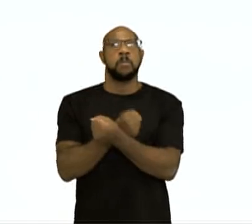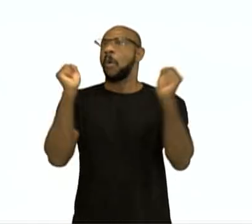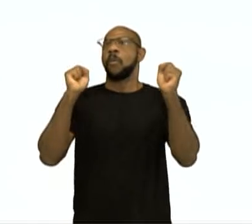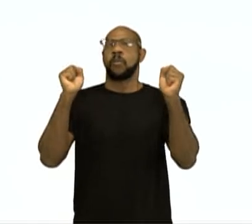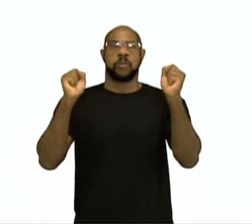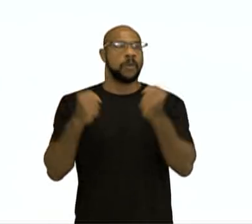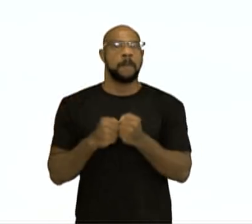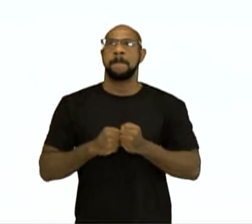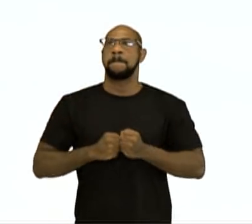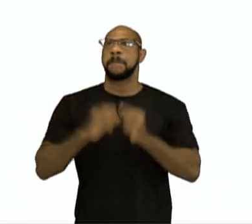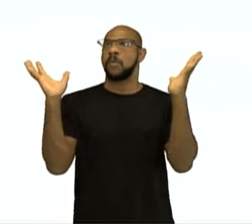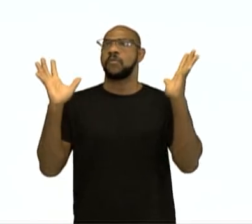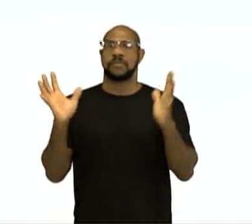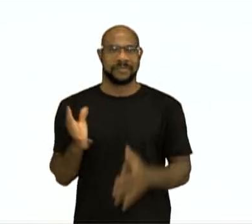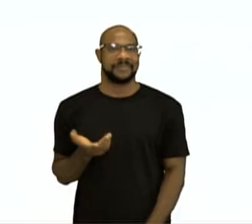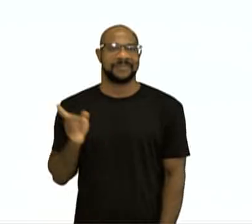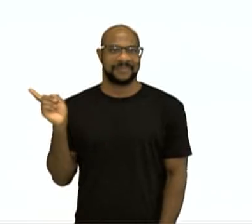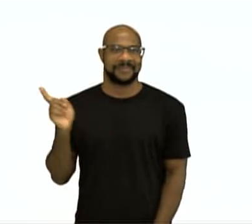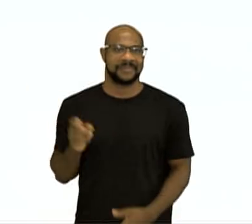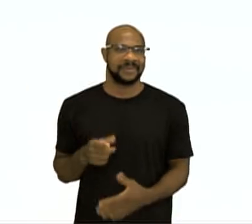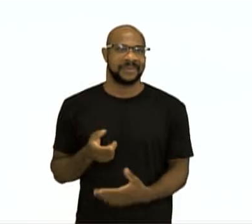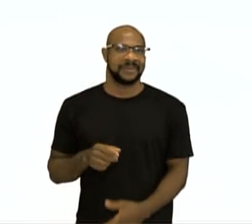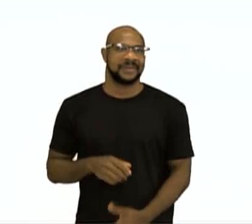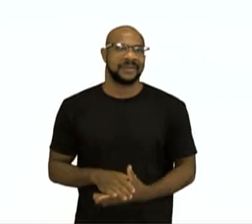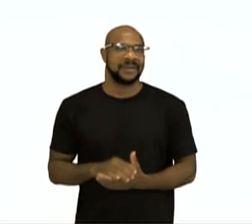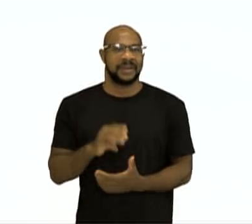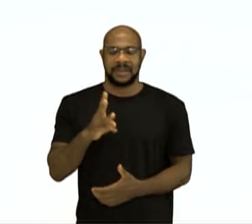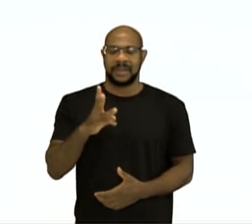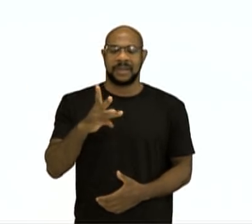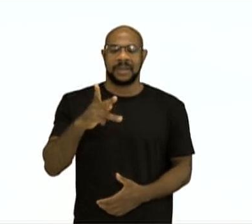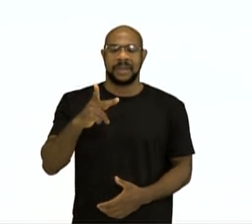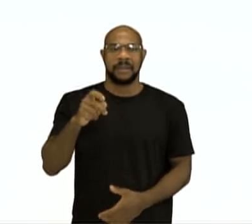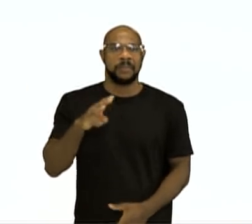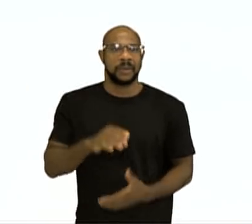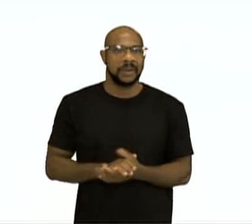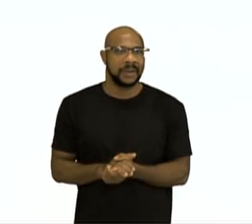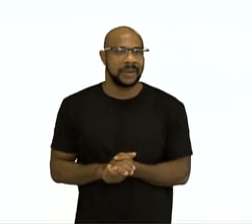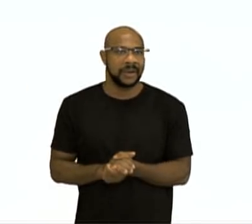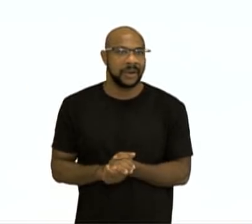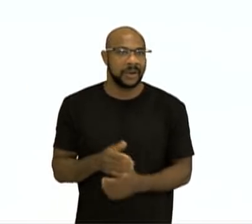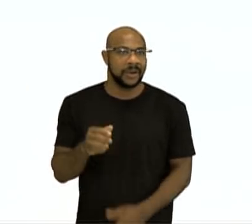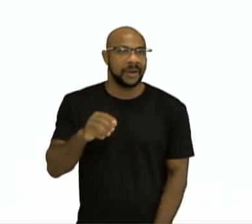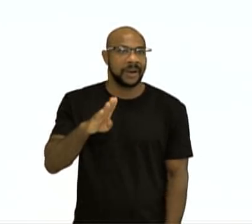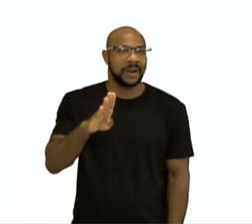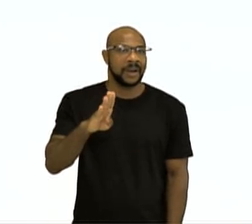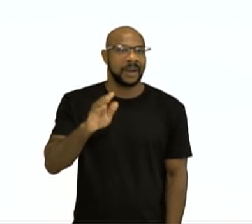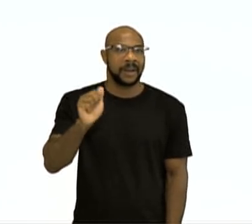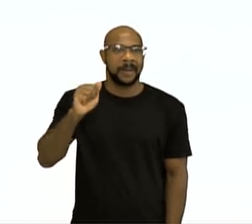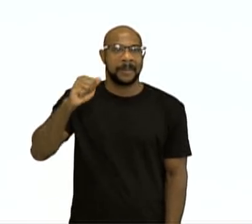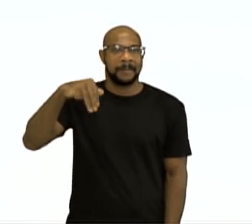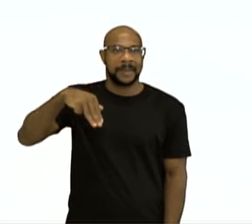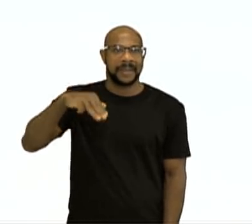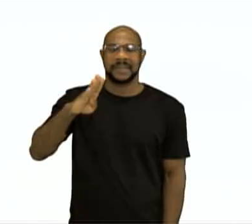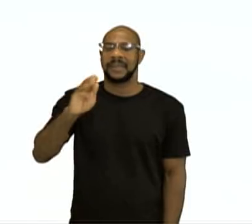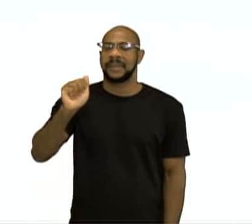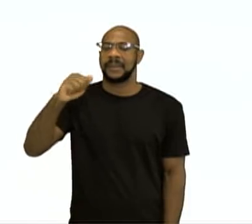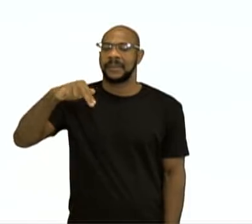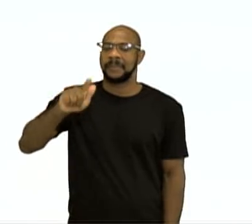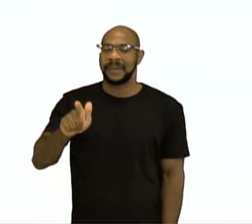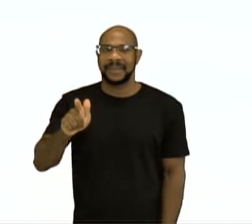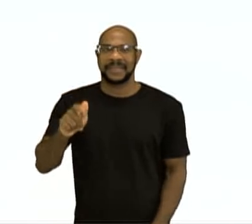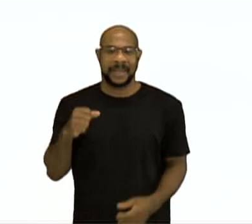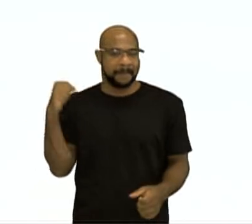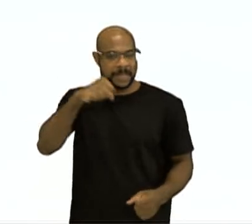O pou pode ser um soco ali. Bang, bang, bang. Então, uma briga, né? O que